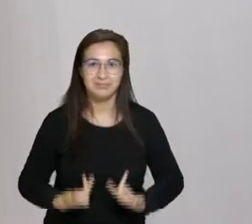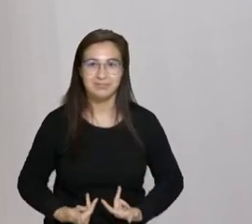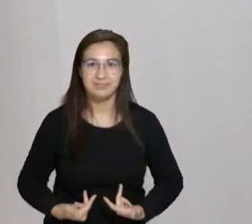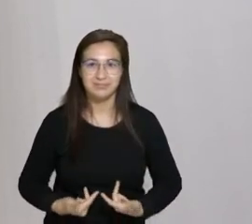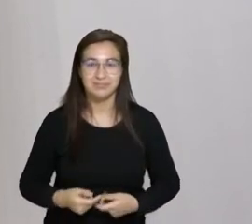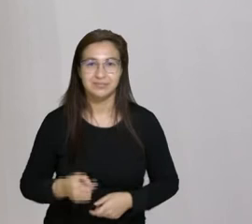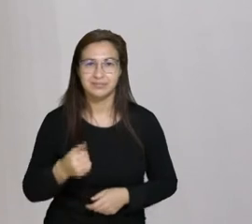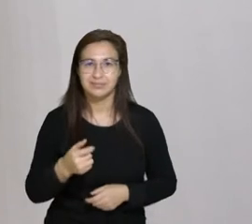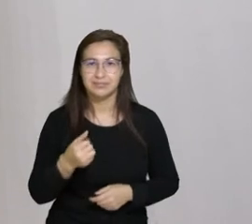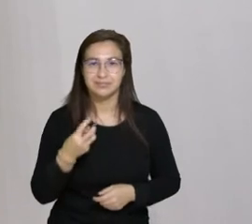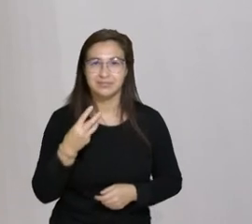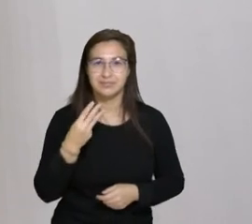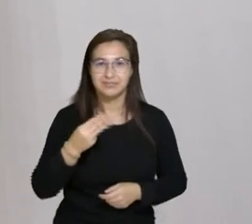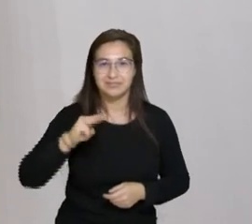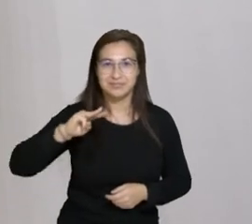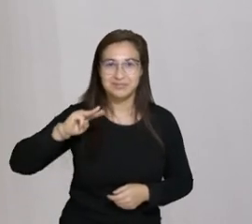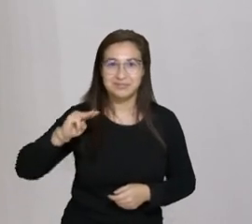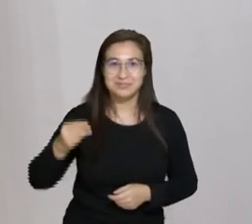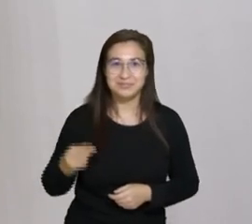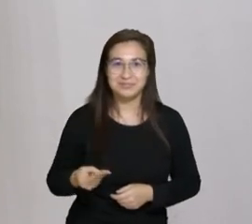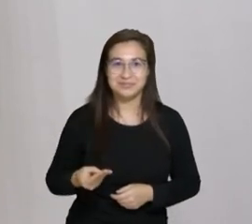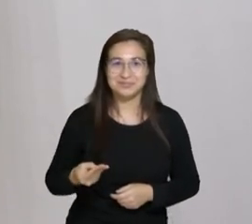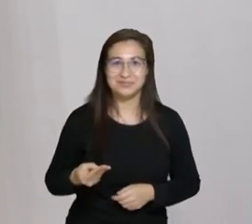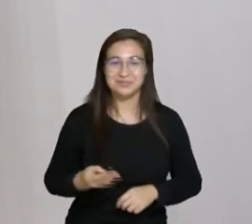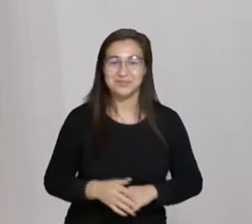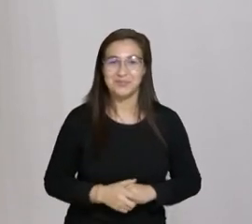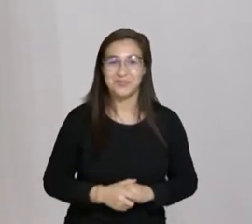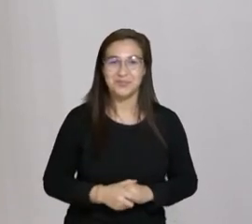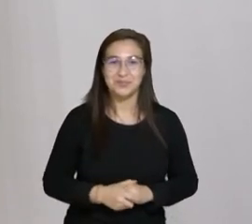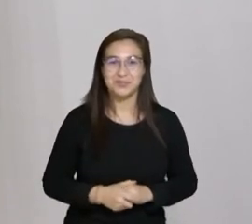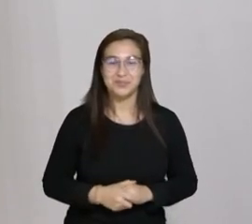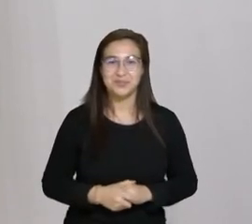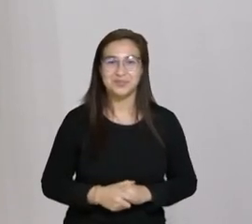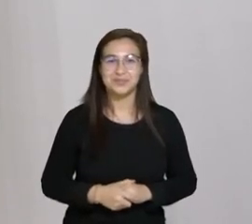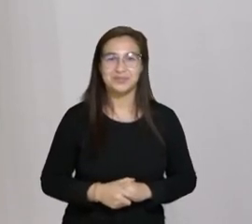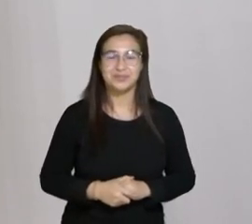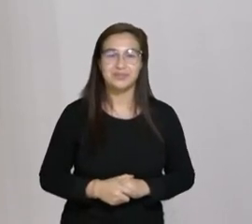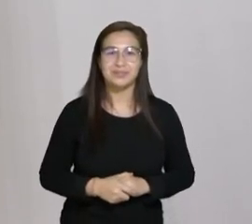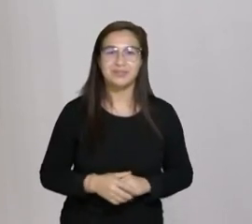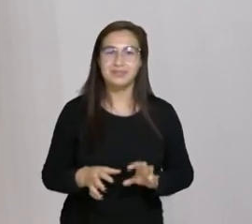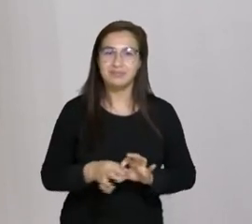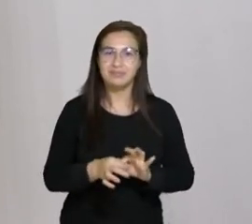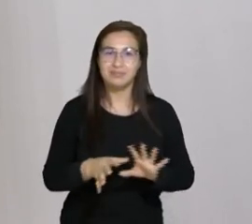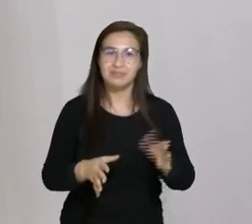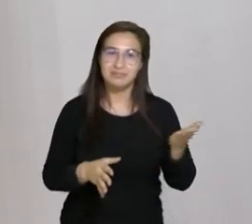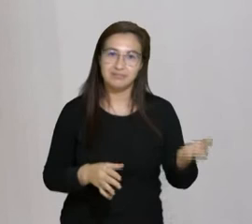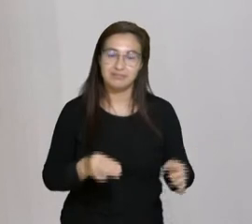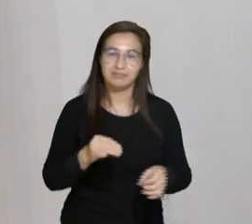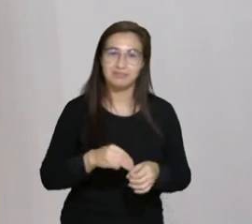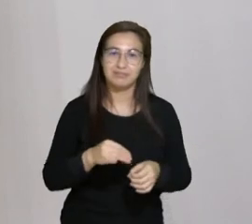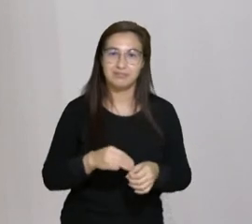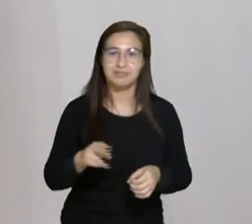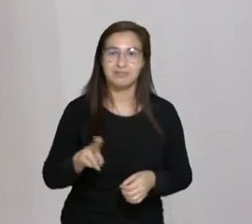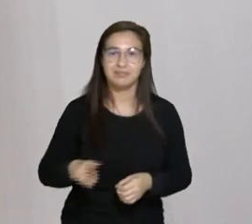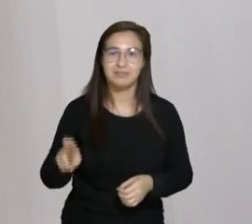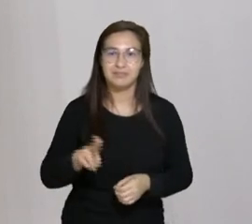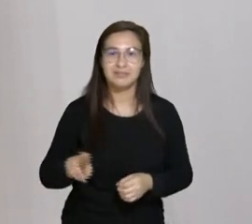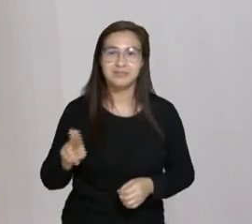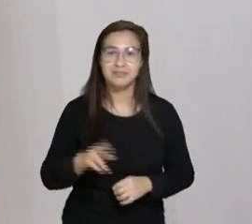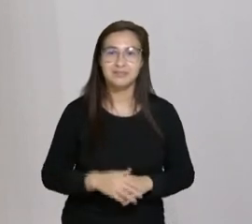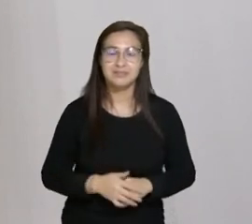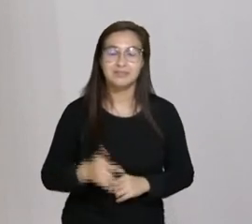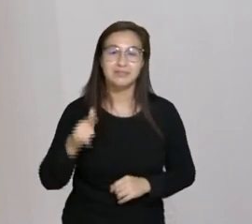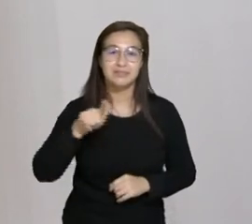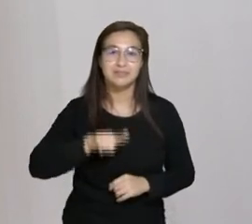3 milhão que a gente vai e deixar disponíveis para o município e mais